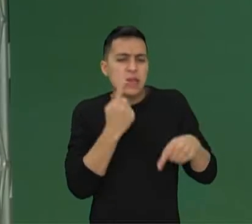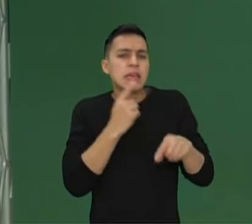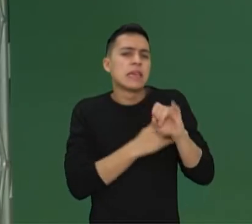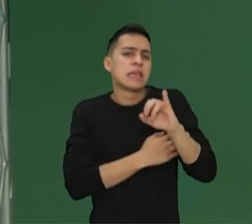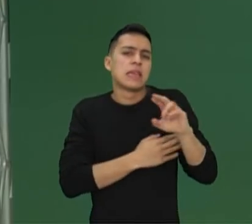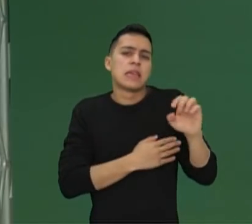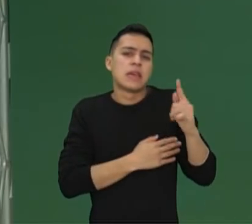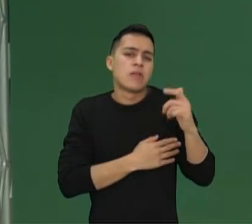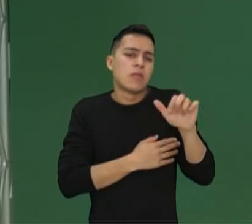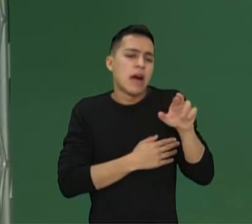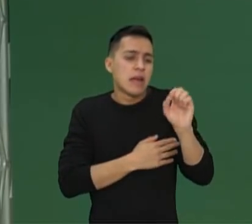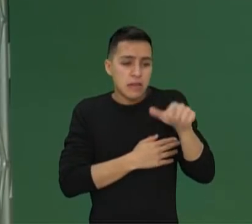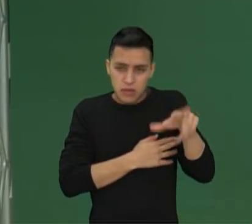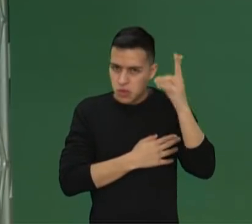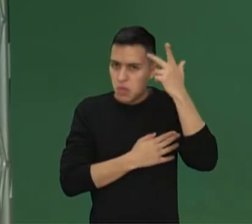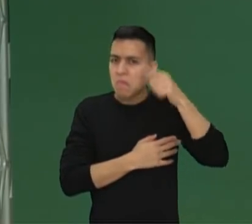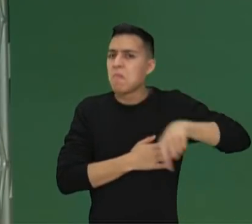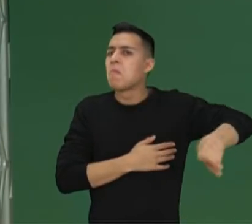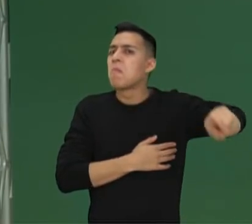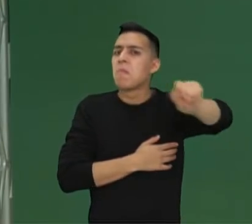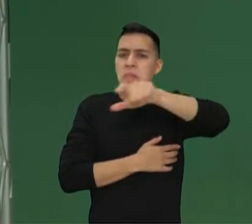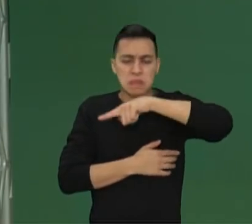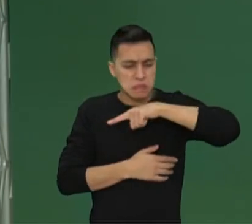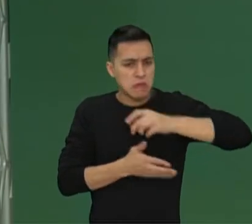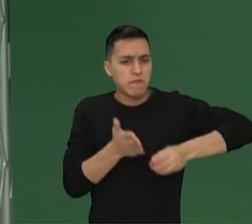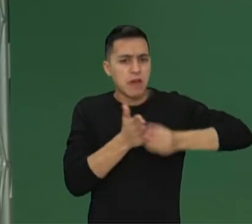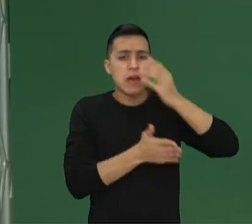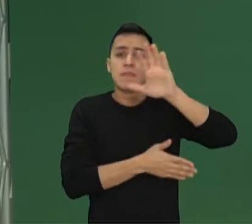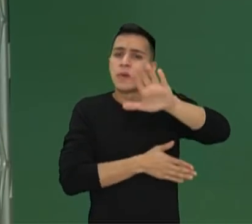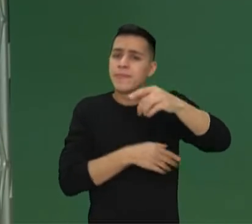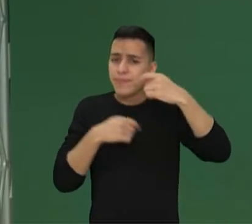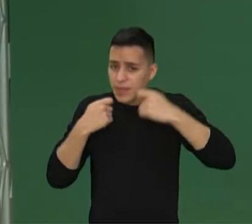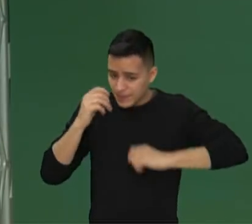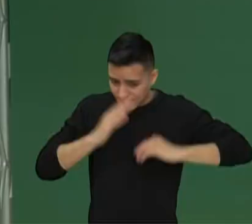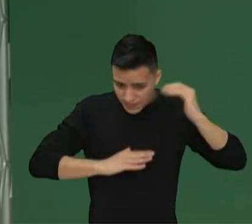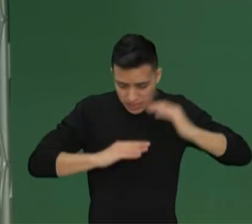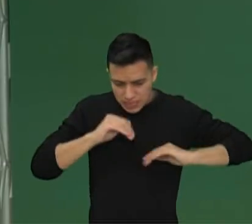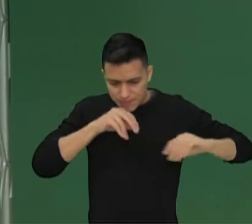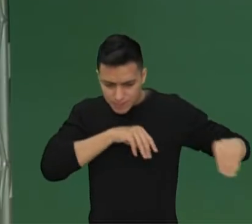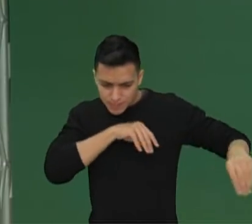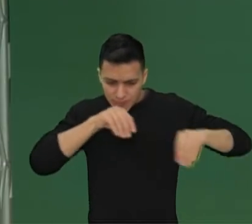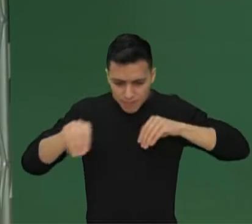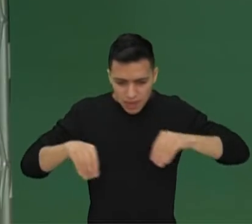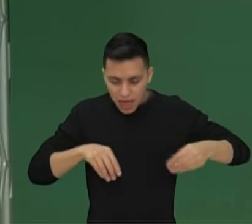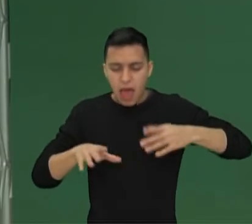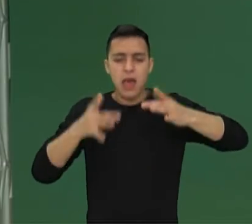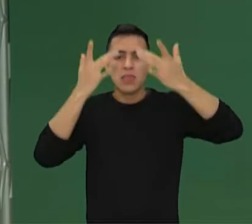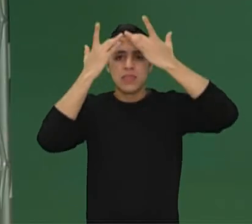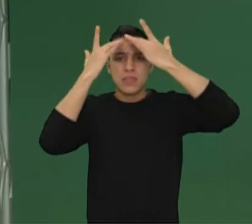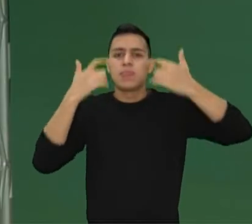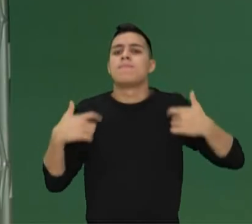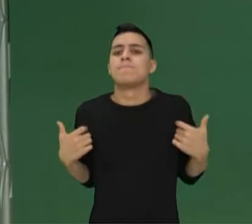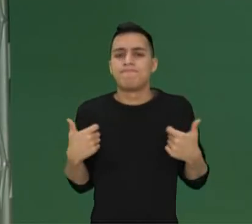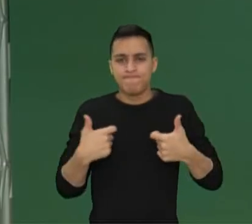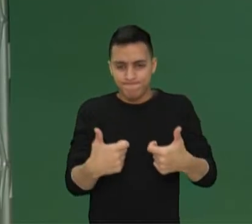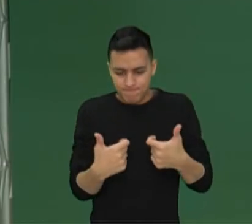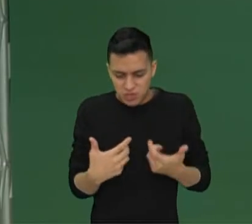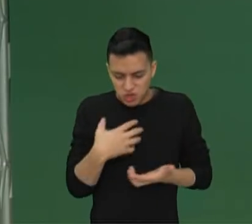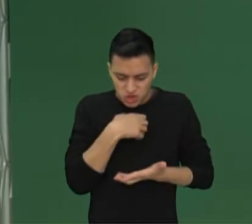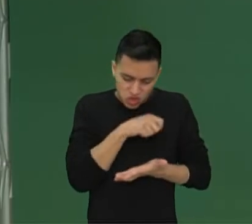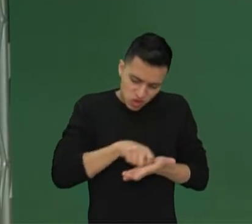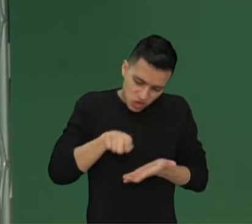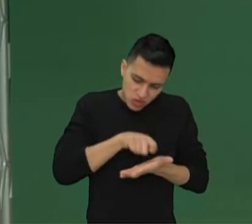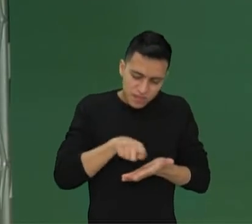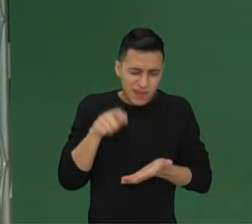são comuns, mas a gente precisa praticá-los assim, de uma forma escrita